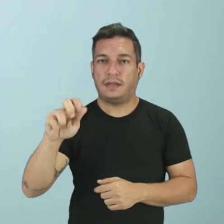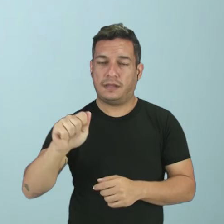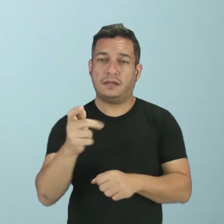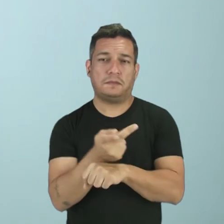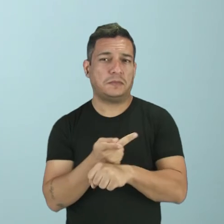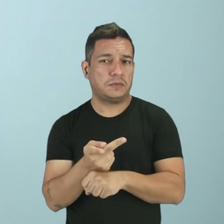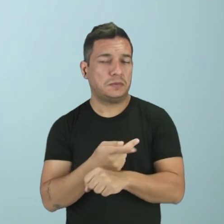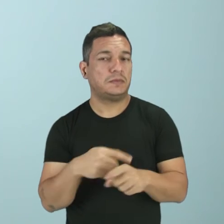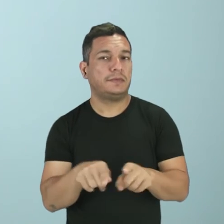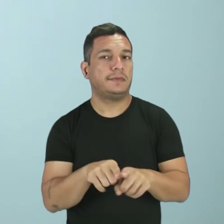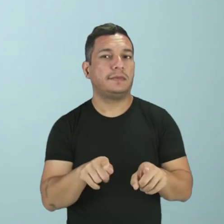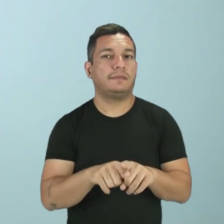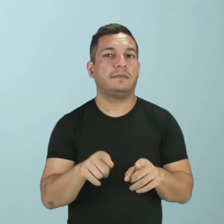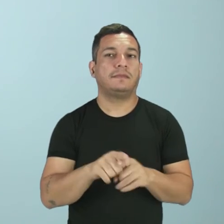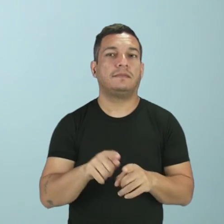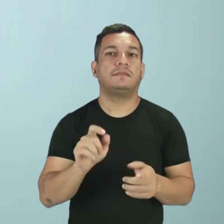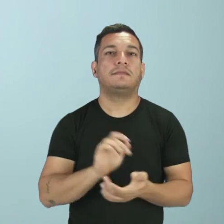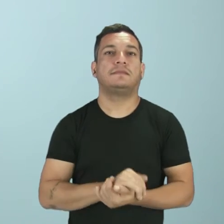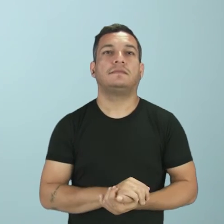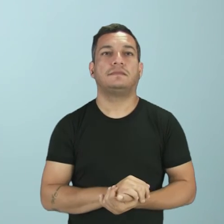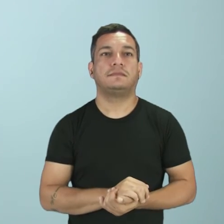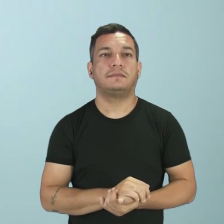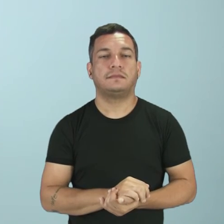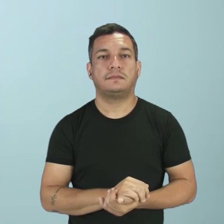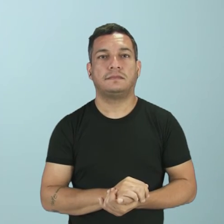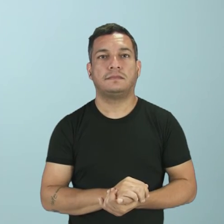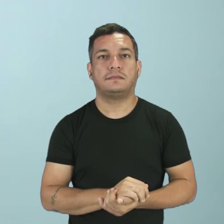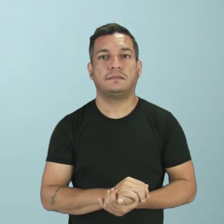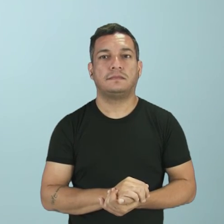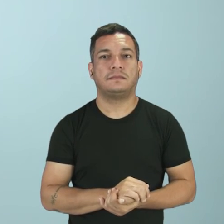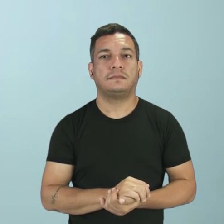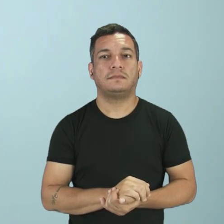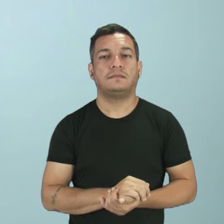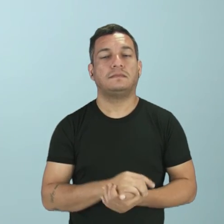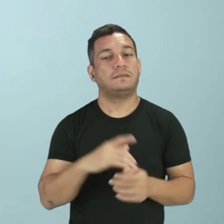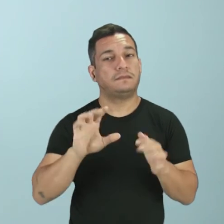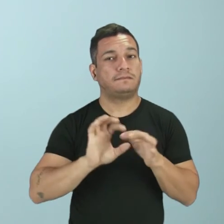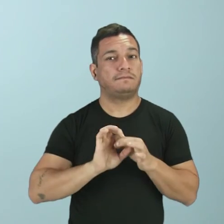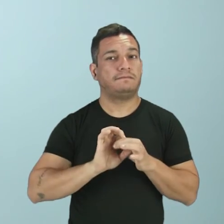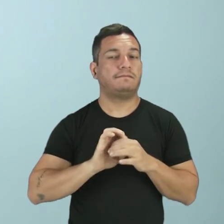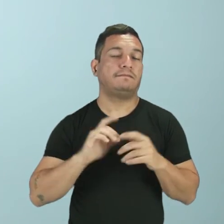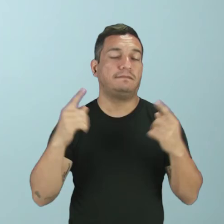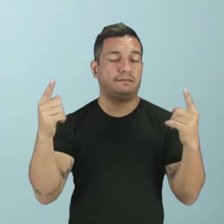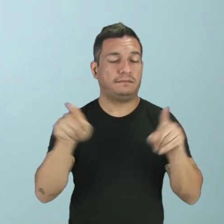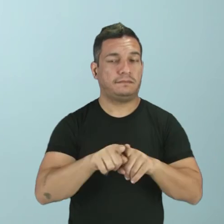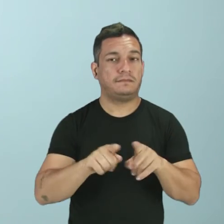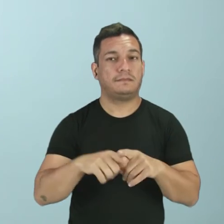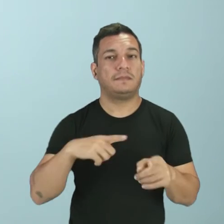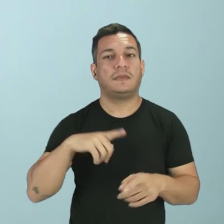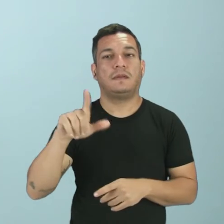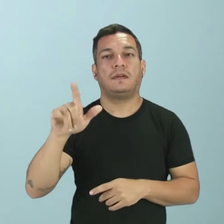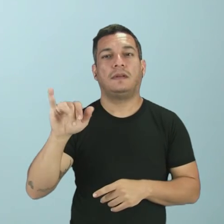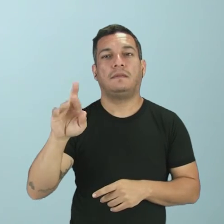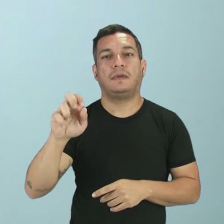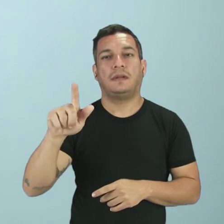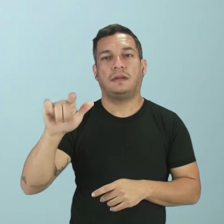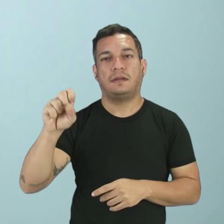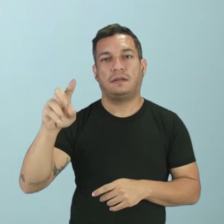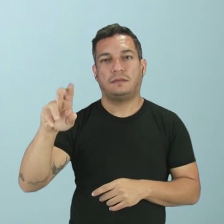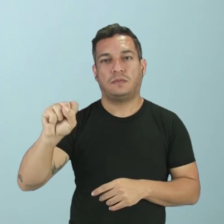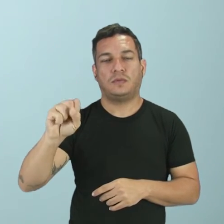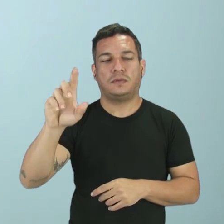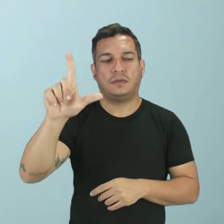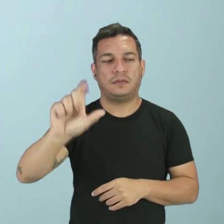a livre concorrência, né? Que no liberalismo, essa livre